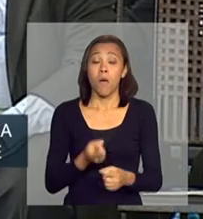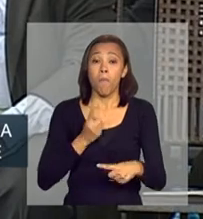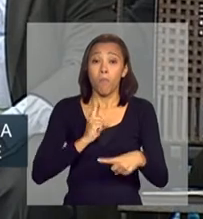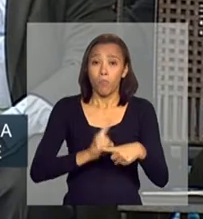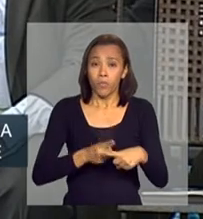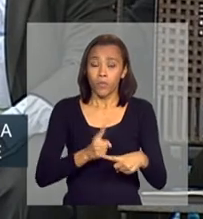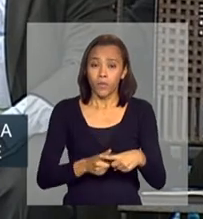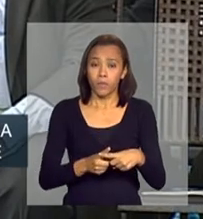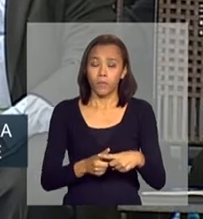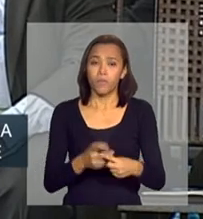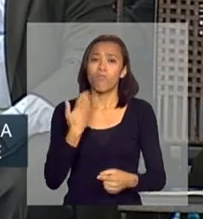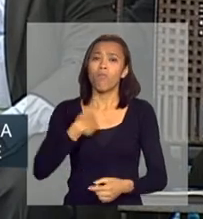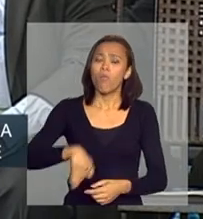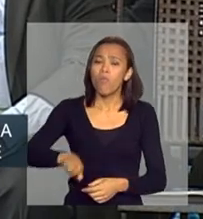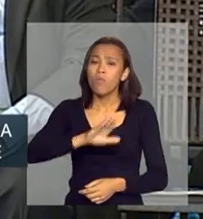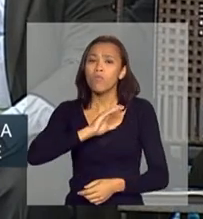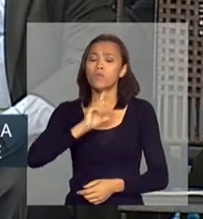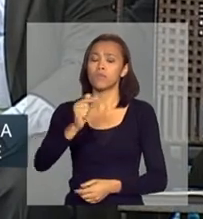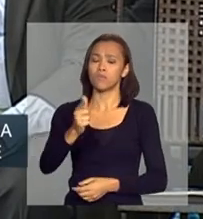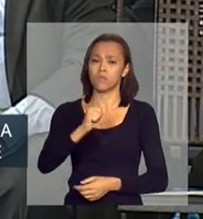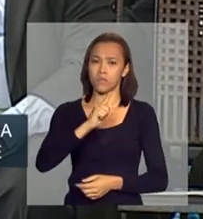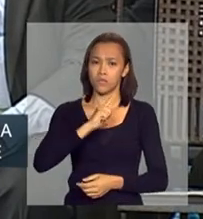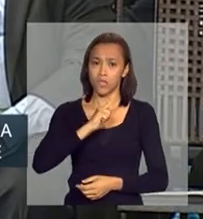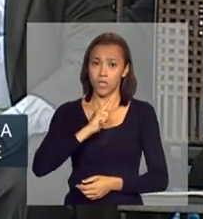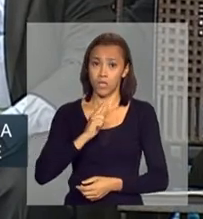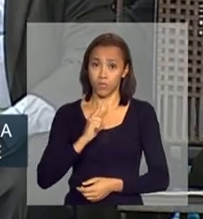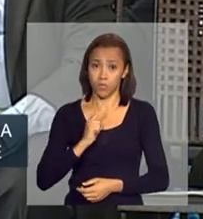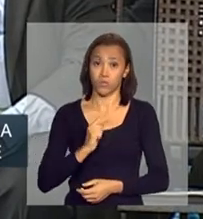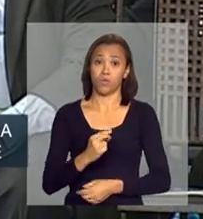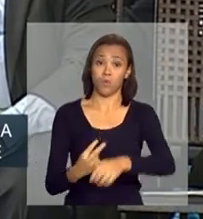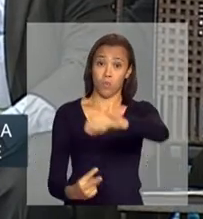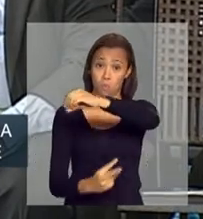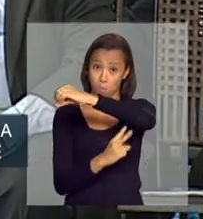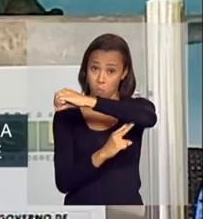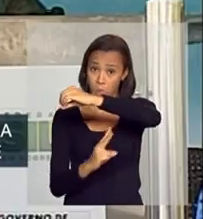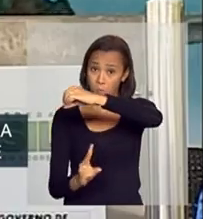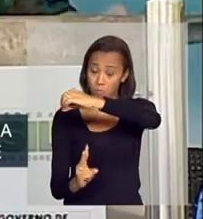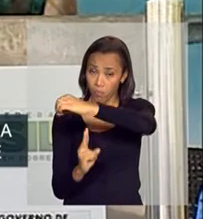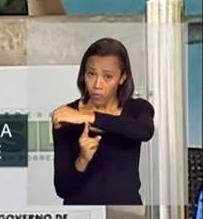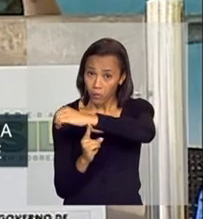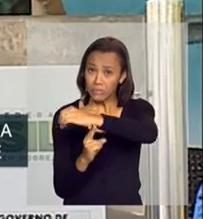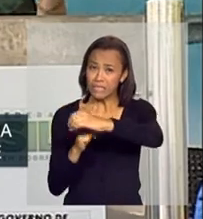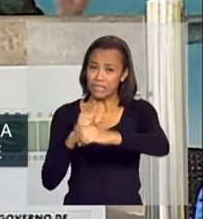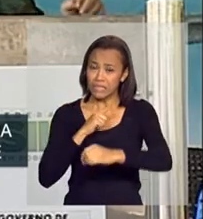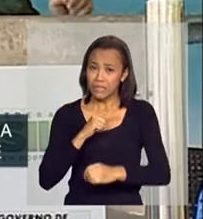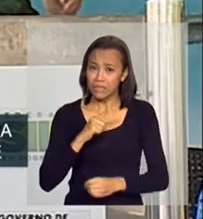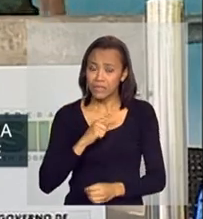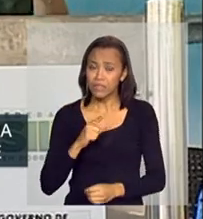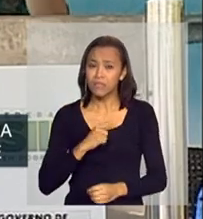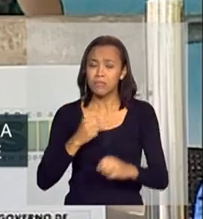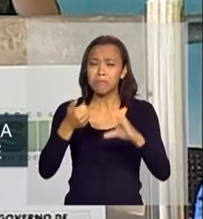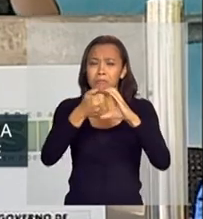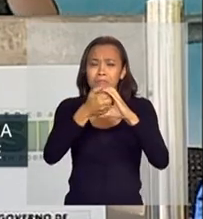fato, nós temos uma ponte que tem uma característica